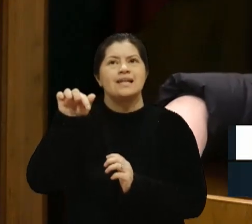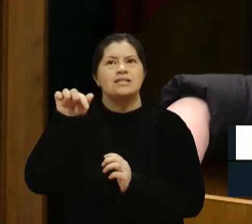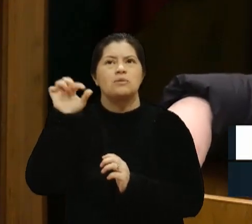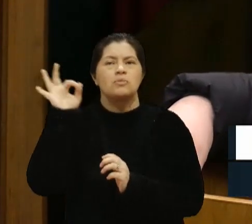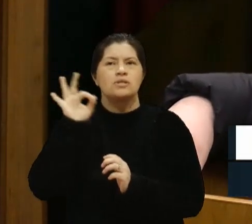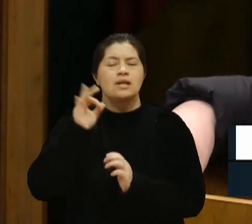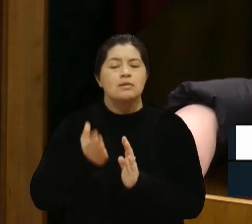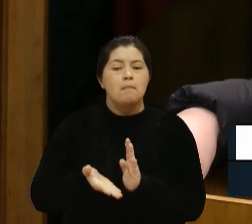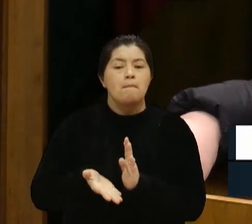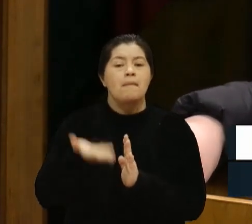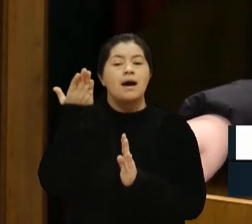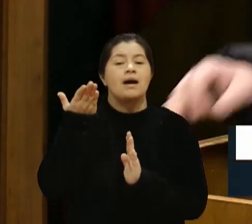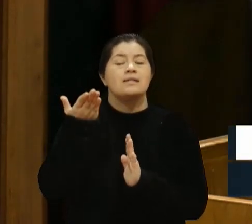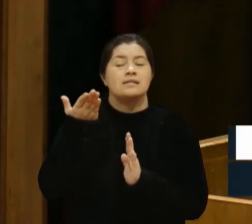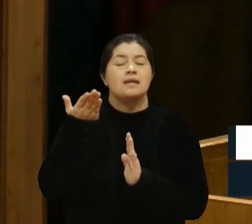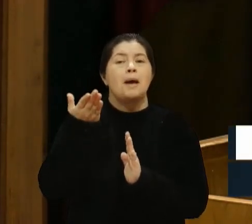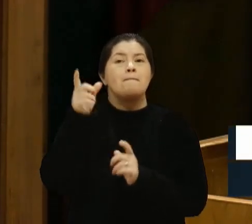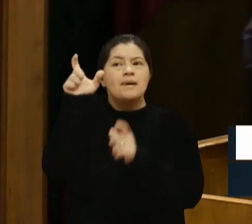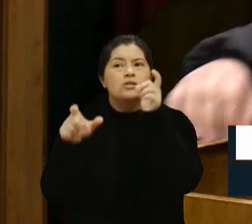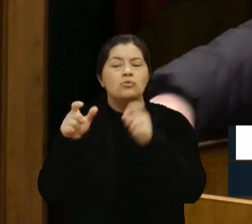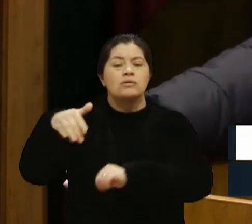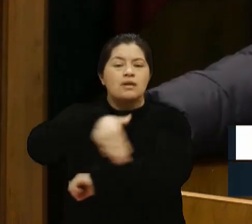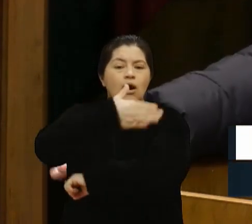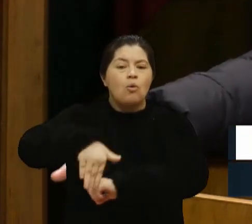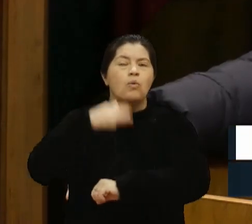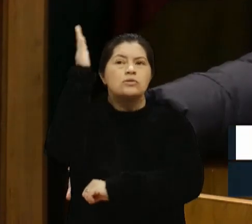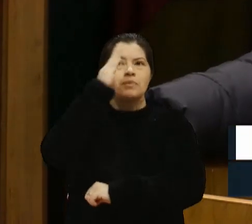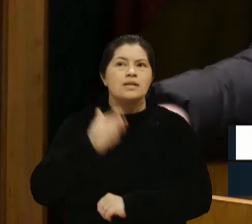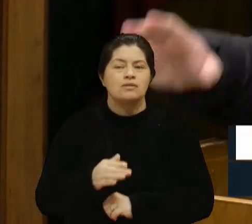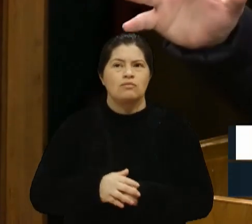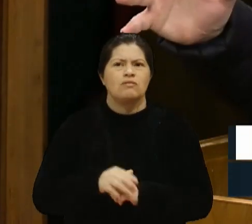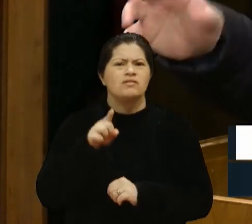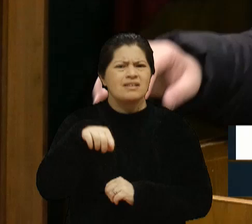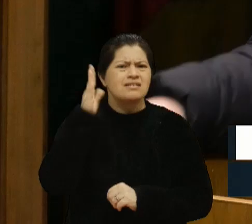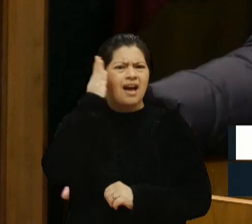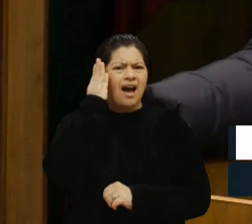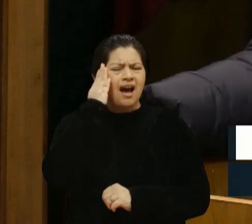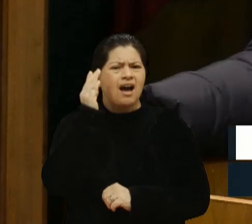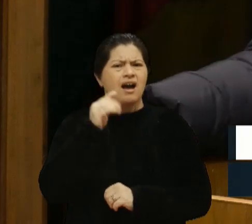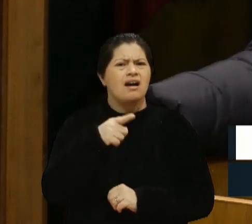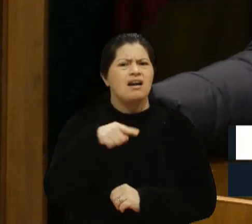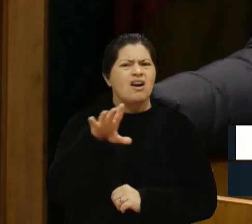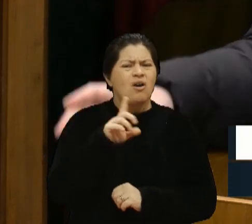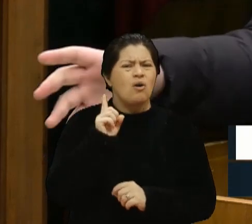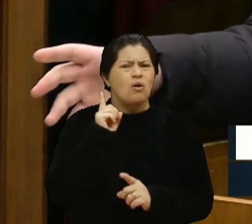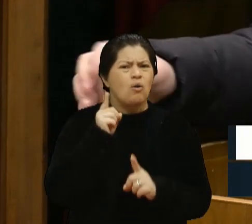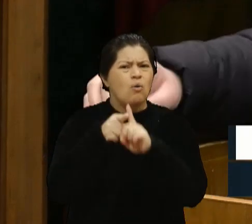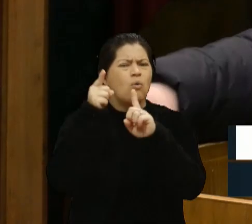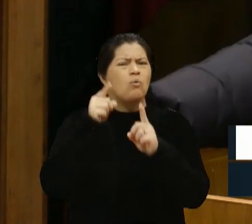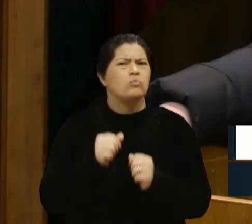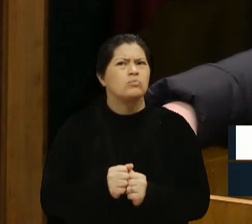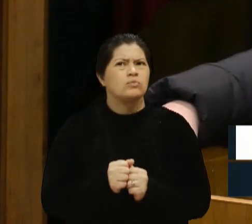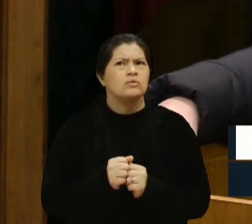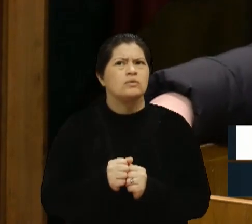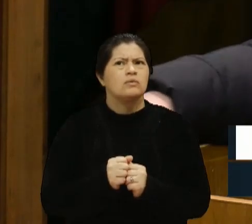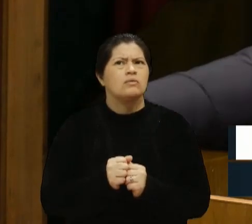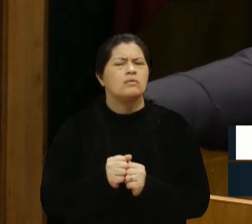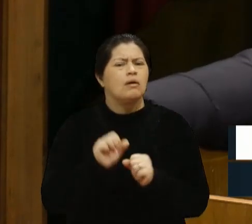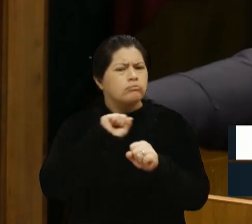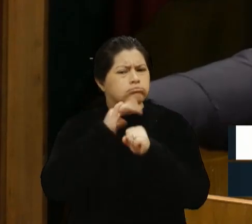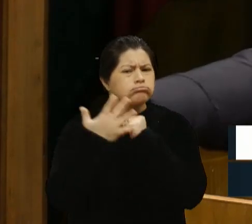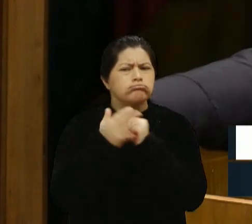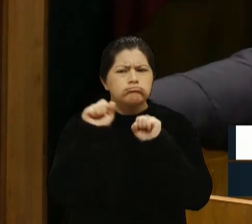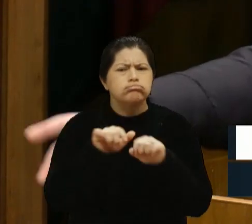97% a mais de pessoas nas ruas no Brasil em 3 anos e meio. Vocês acham que isso é coincidência? Qual é a pandemia que está acontecendo no Brasil